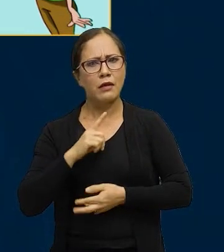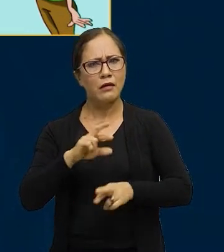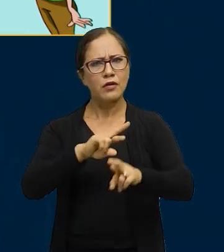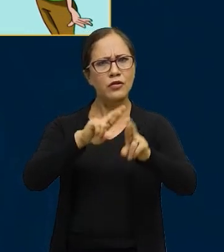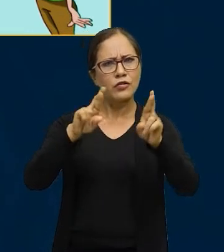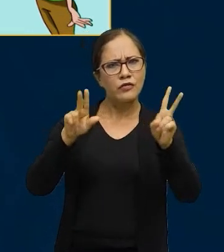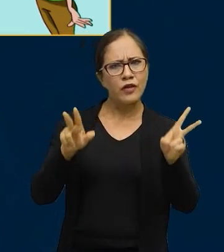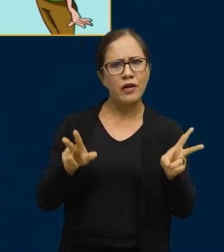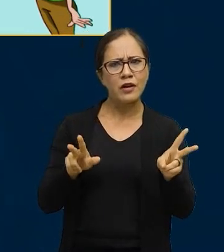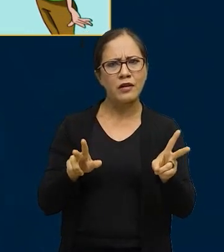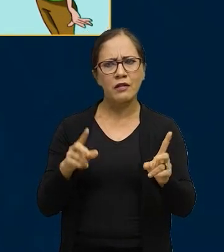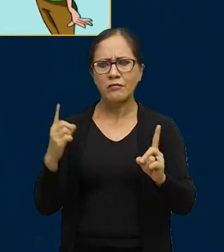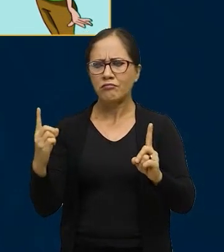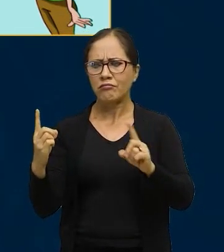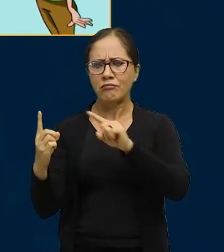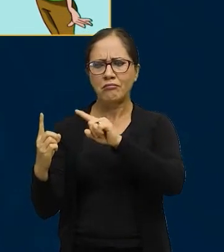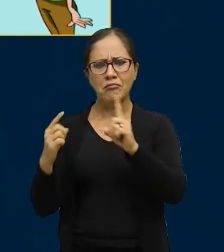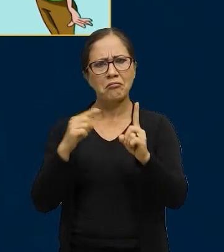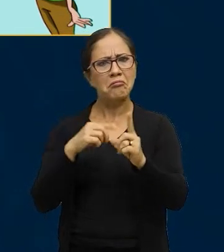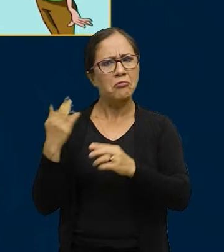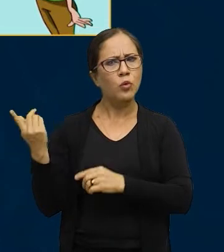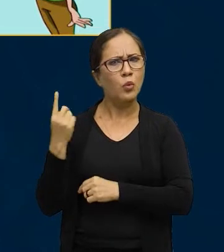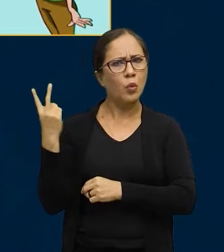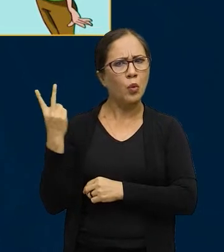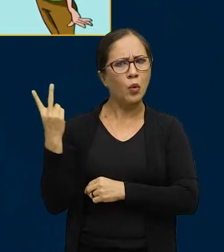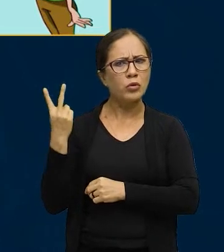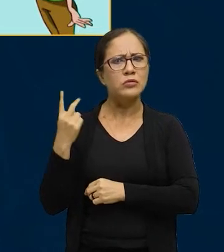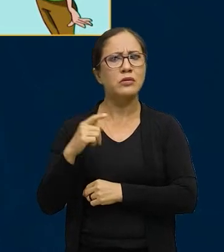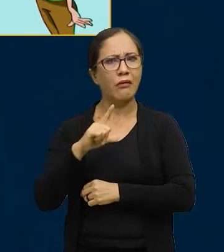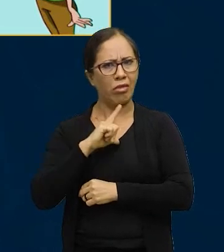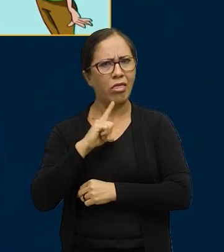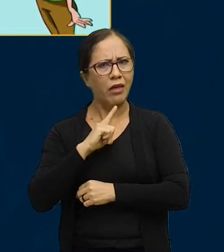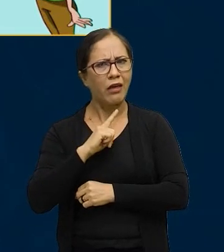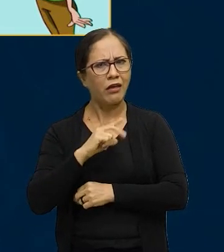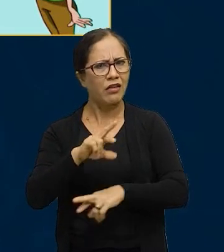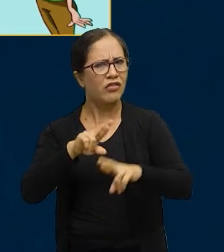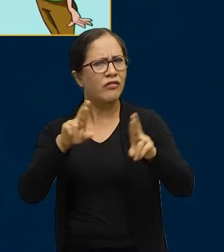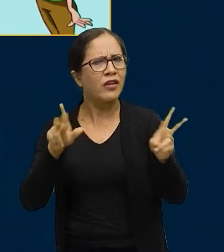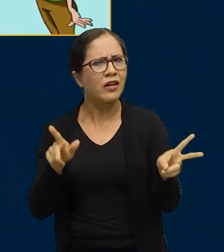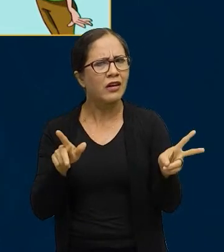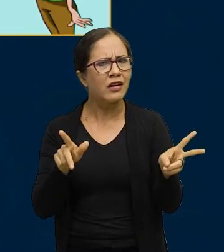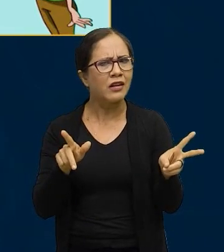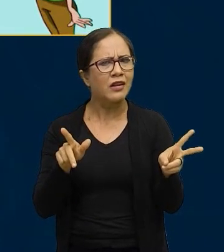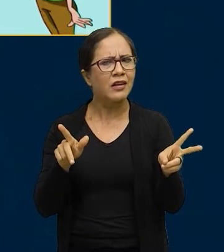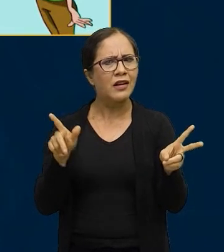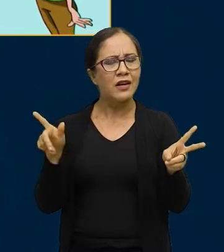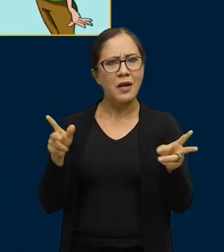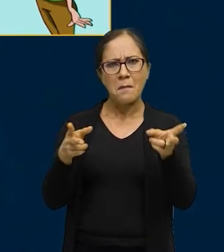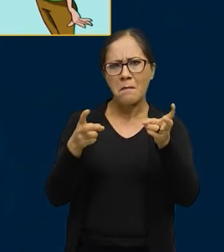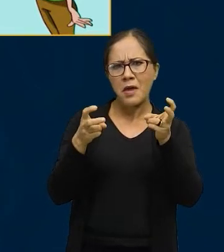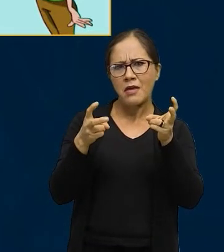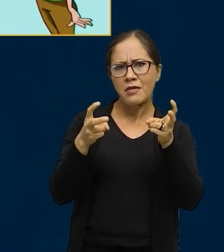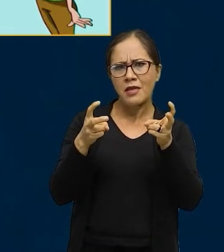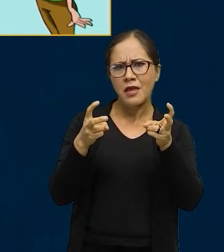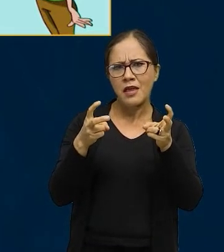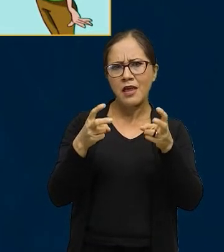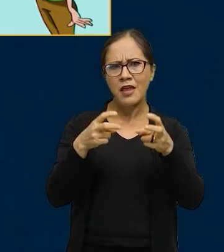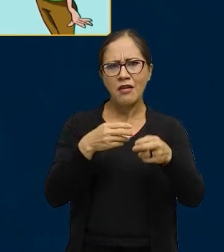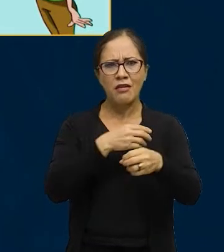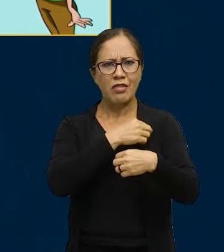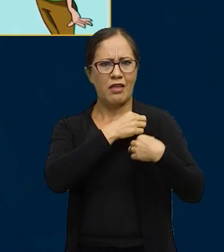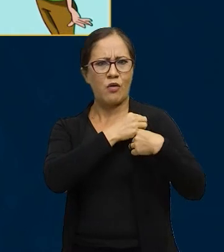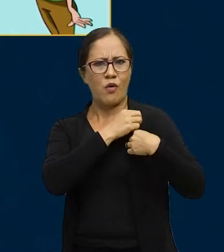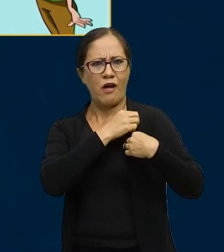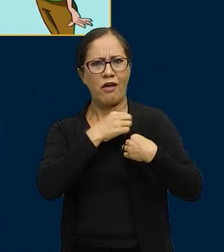diferença da roupa de um para com o outro? Veja como ele é extravagante, isso aqui significa